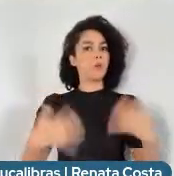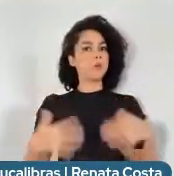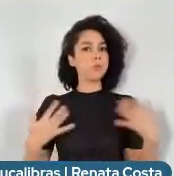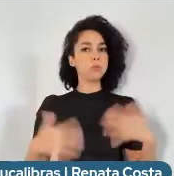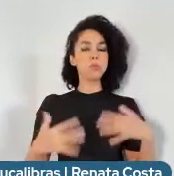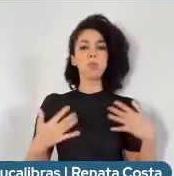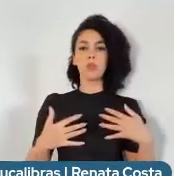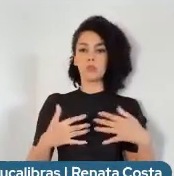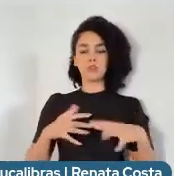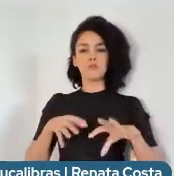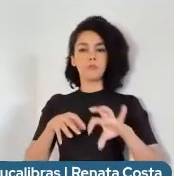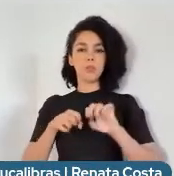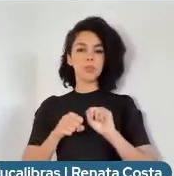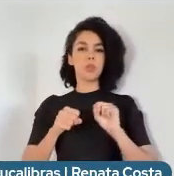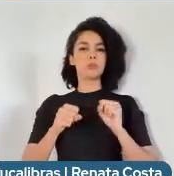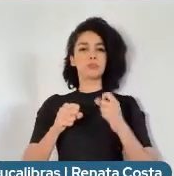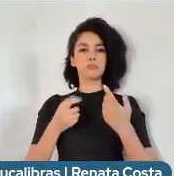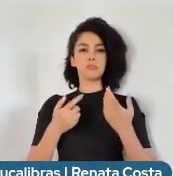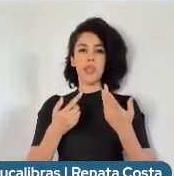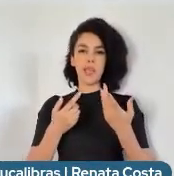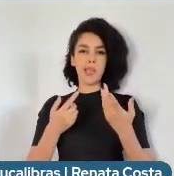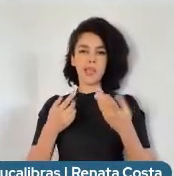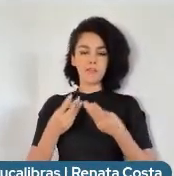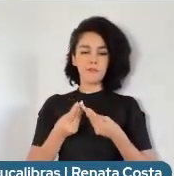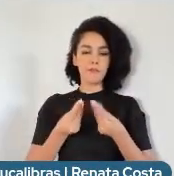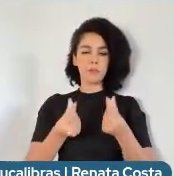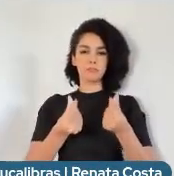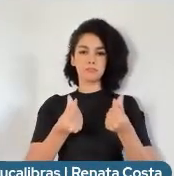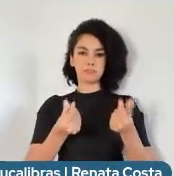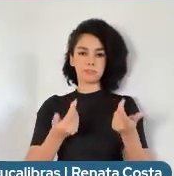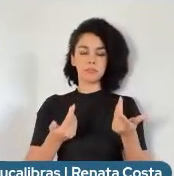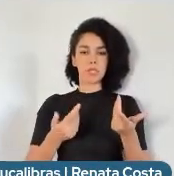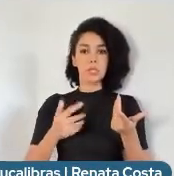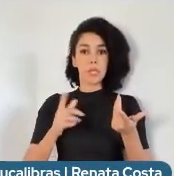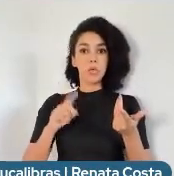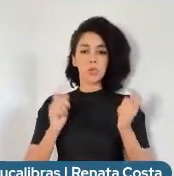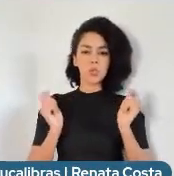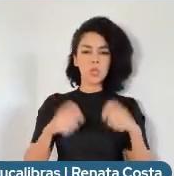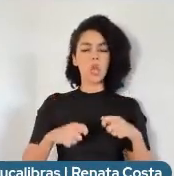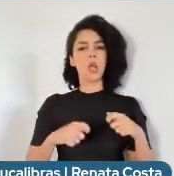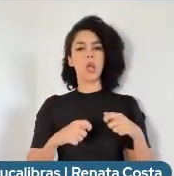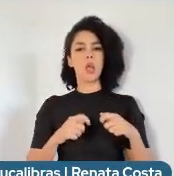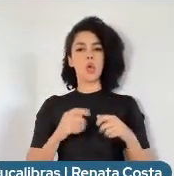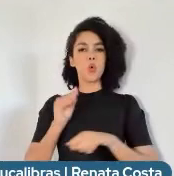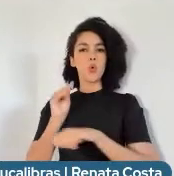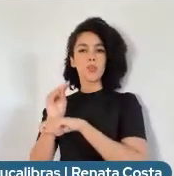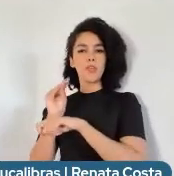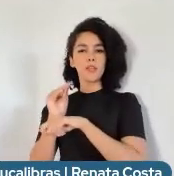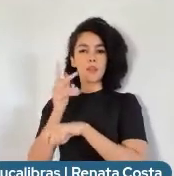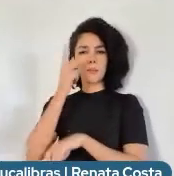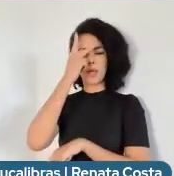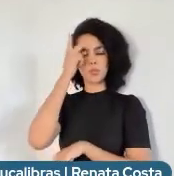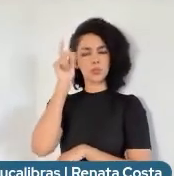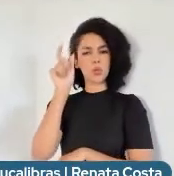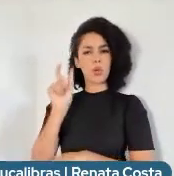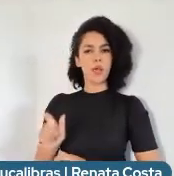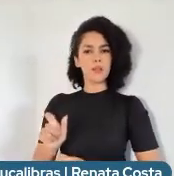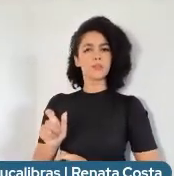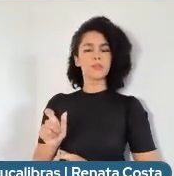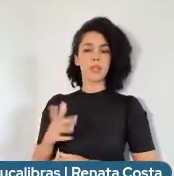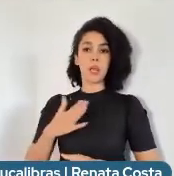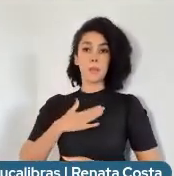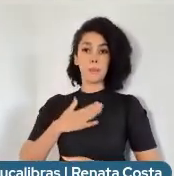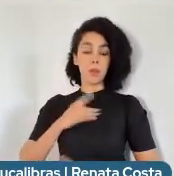de talentos, da gente cuidar do ativo, gente, para mim, é o grande